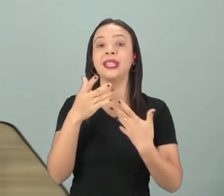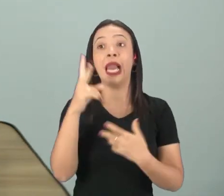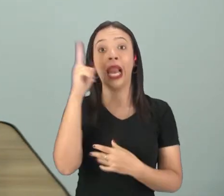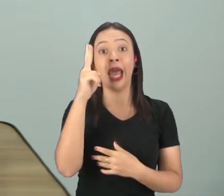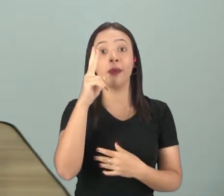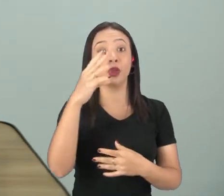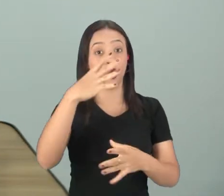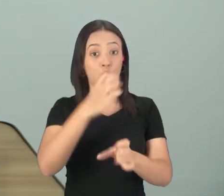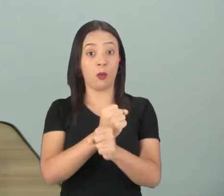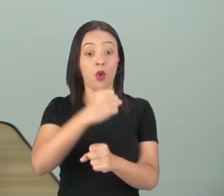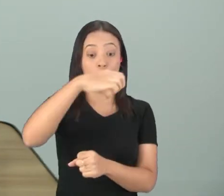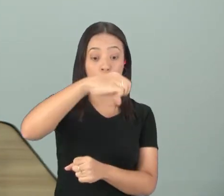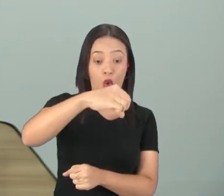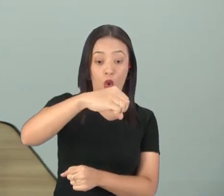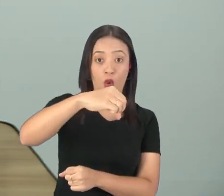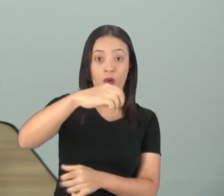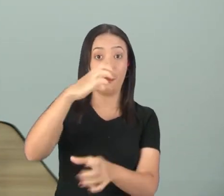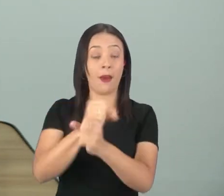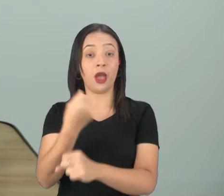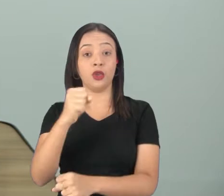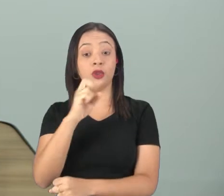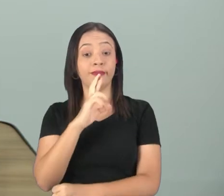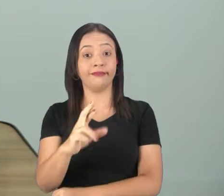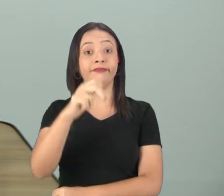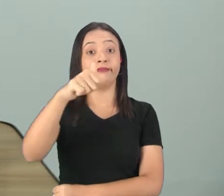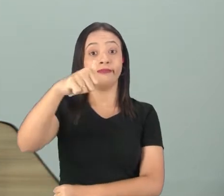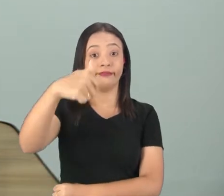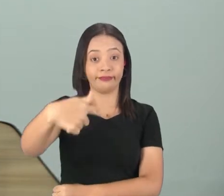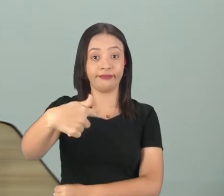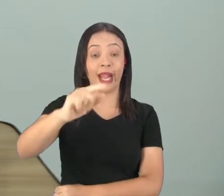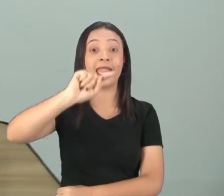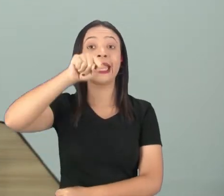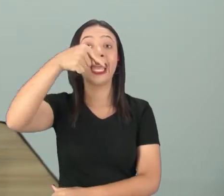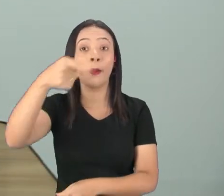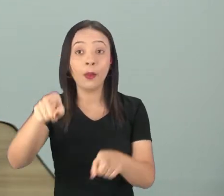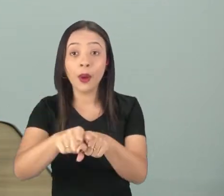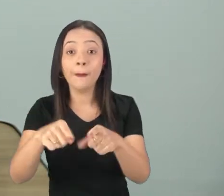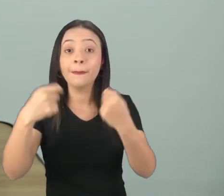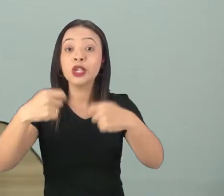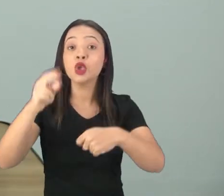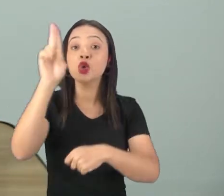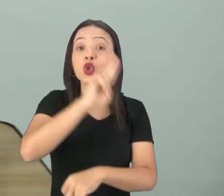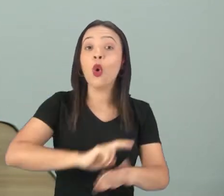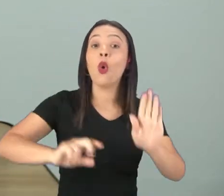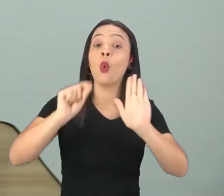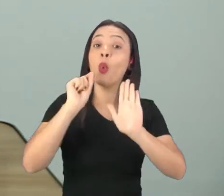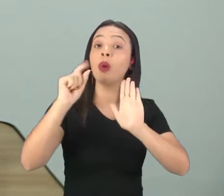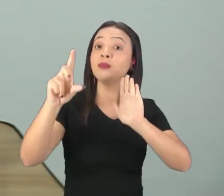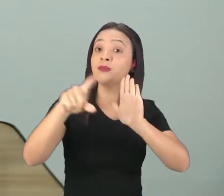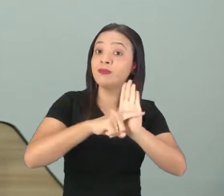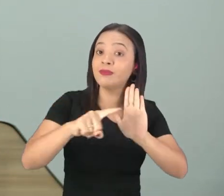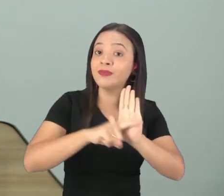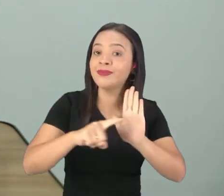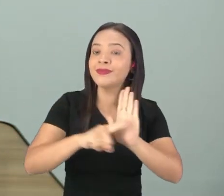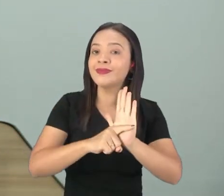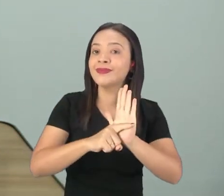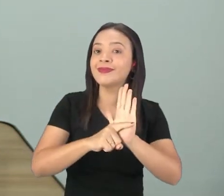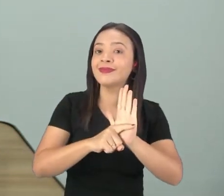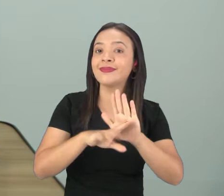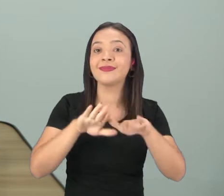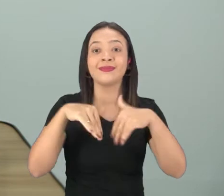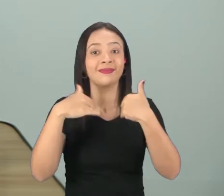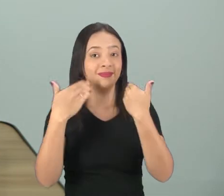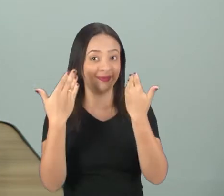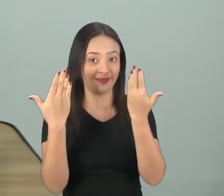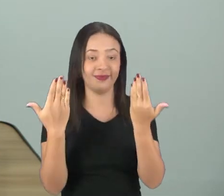que ele usou, 9 mais 8, que deu 17. E depois ele teve que usar a outra operação, depois dessa adição.